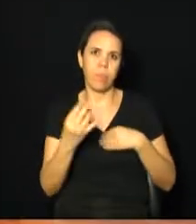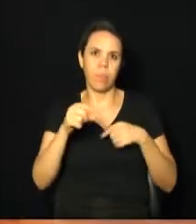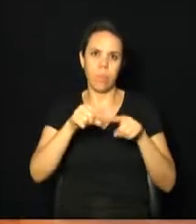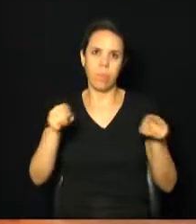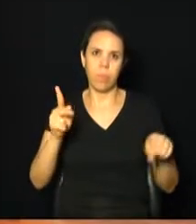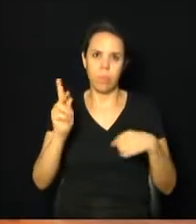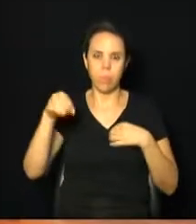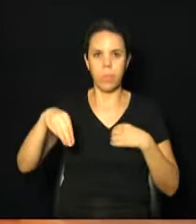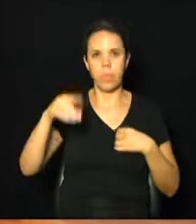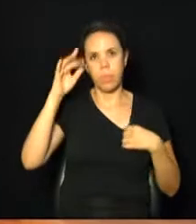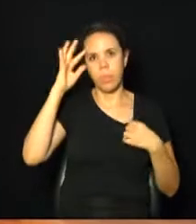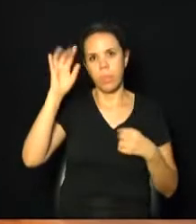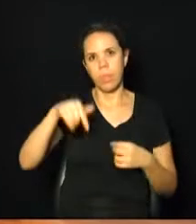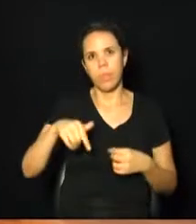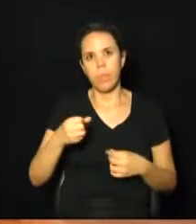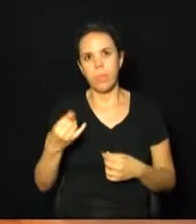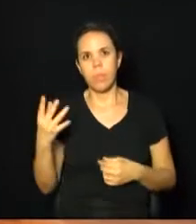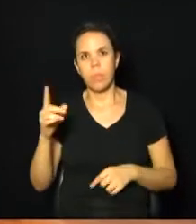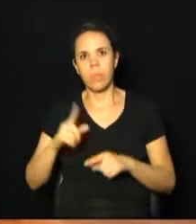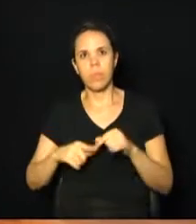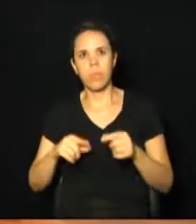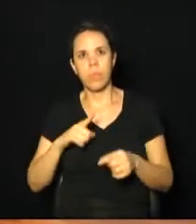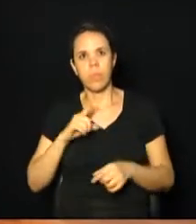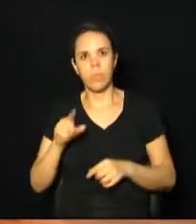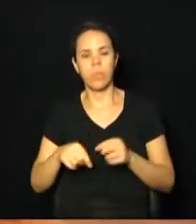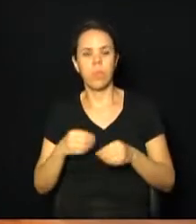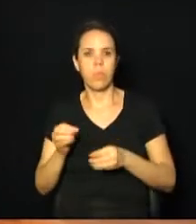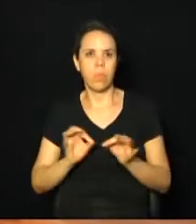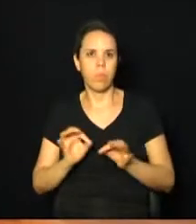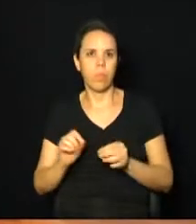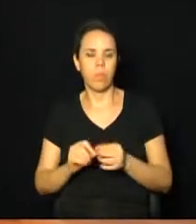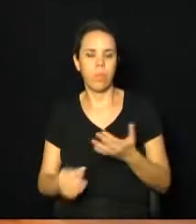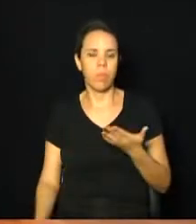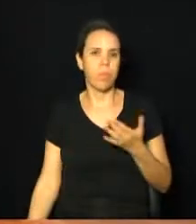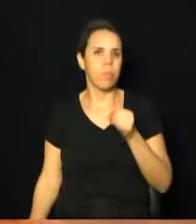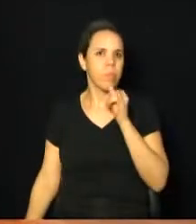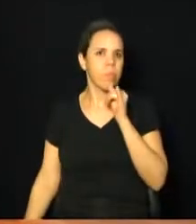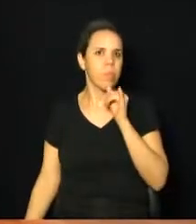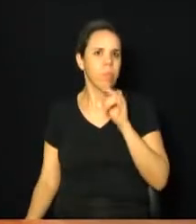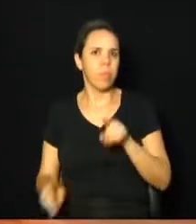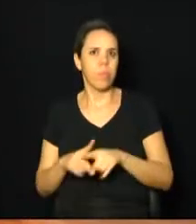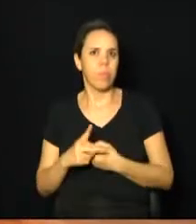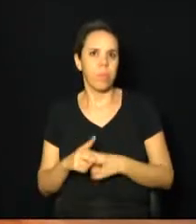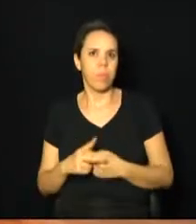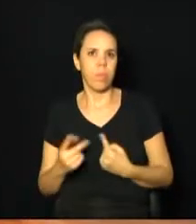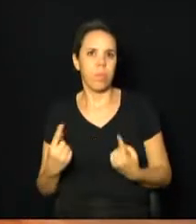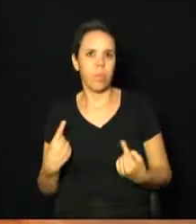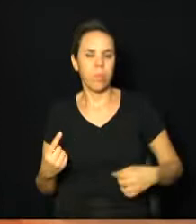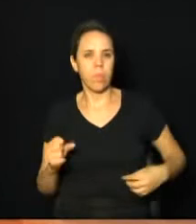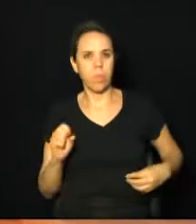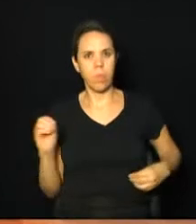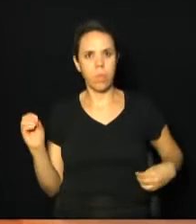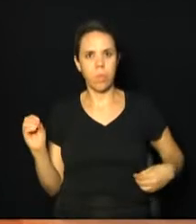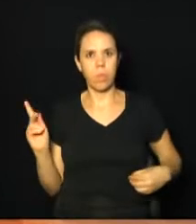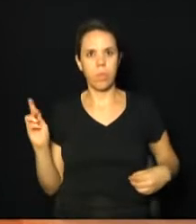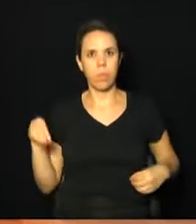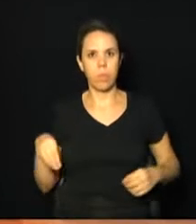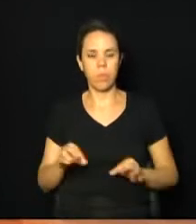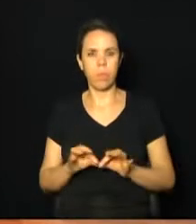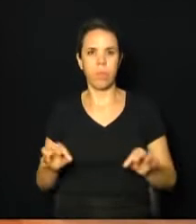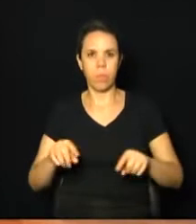porque eu imaginei isso. Quanto de material você tem que dar para manutenção dessas estradas? 80 quilômetros estou